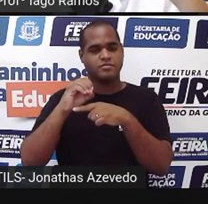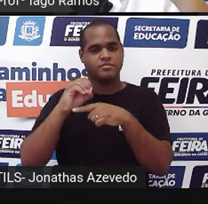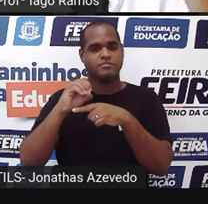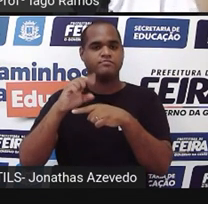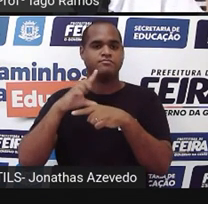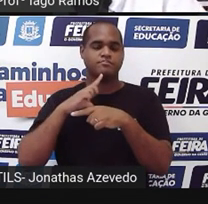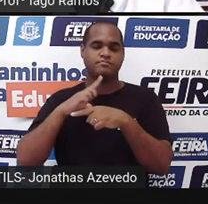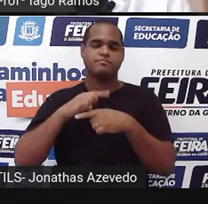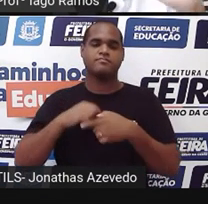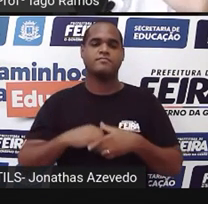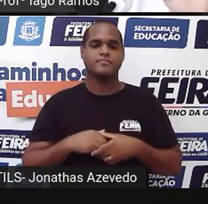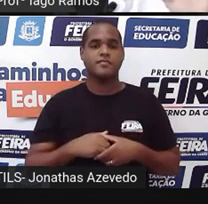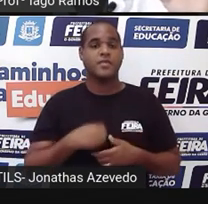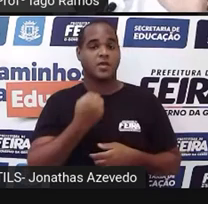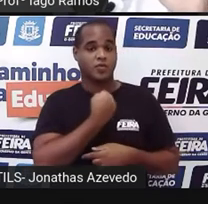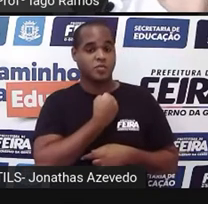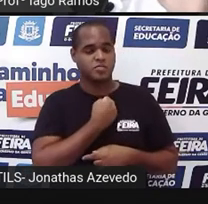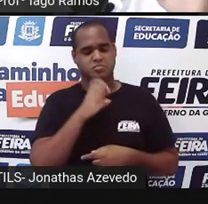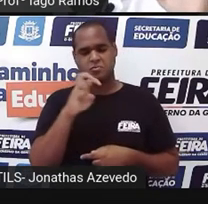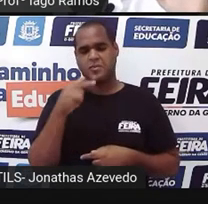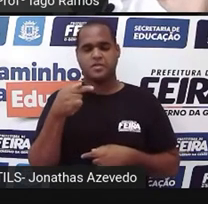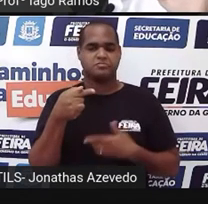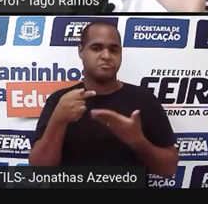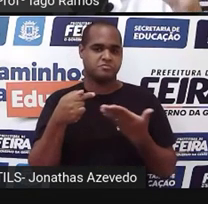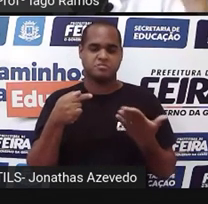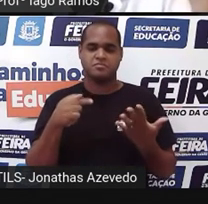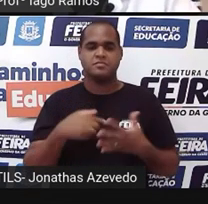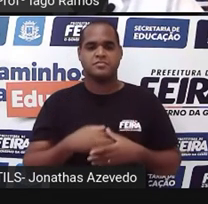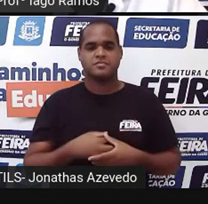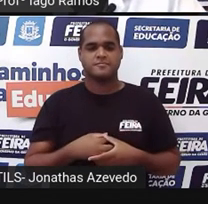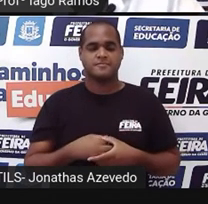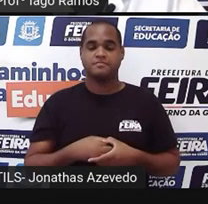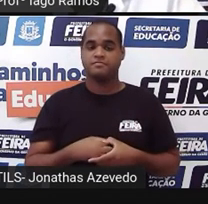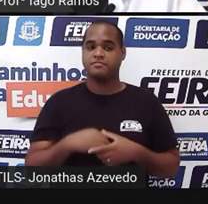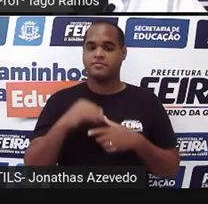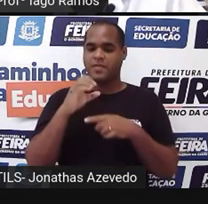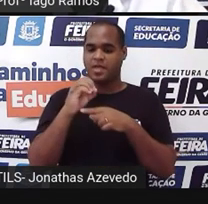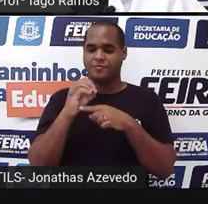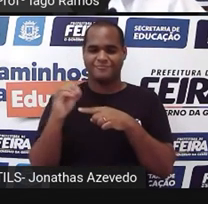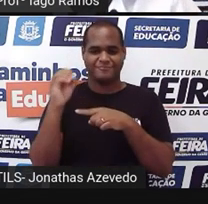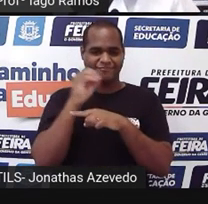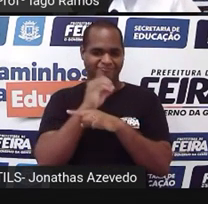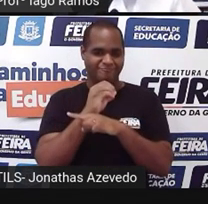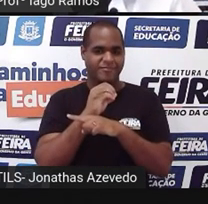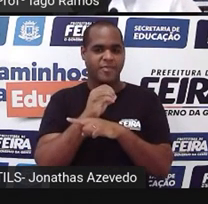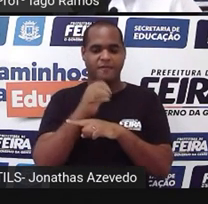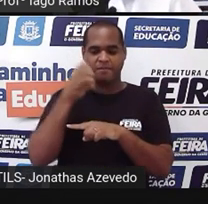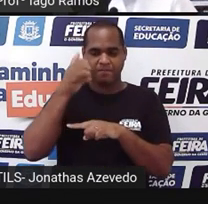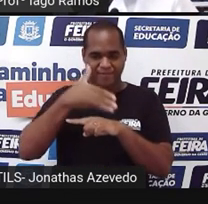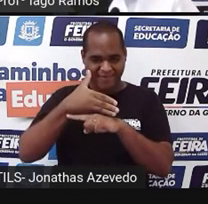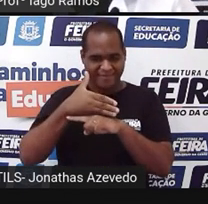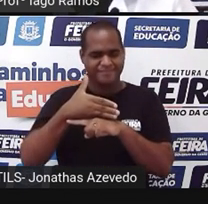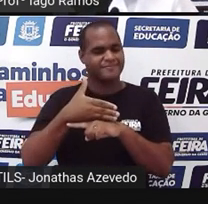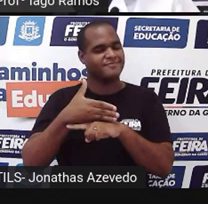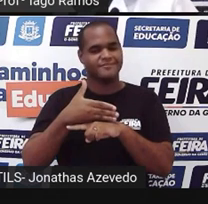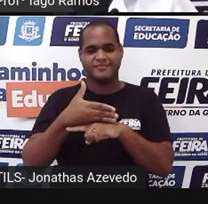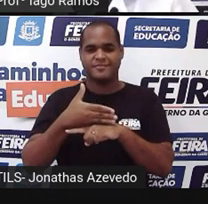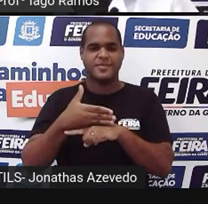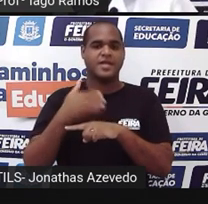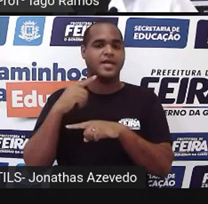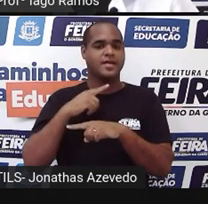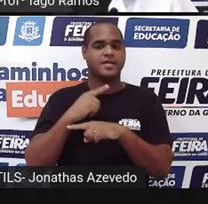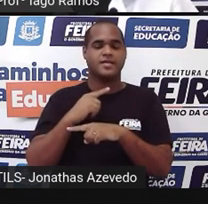É É o número 57 tá esse zero a esquerda aí né não tem valor Então na verdade